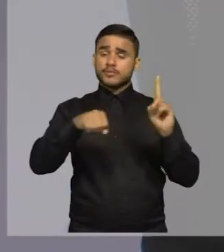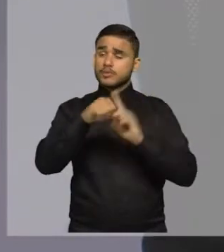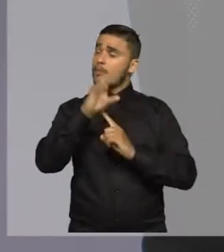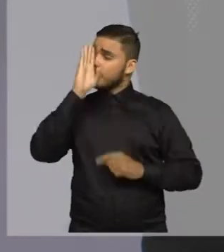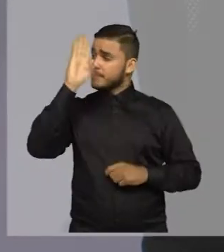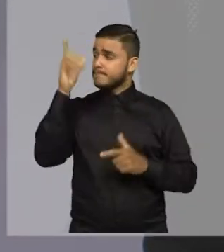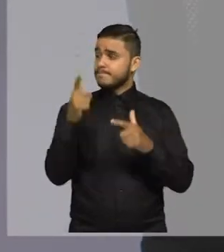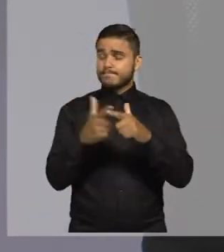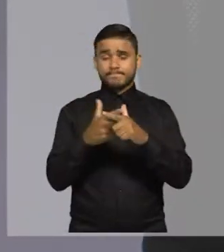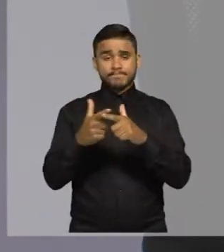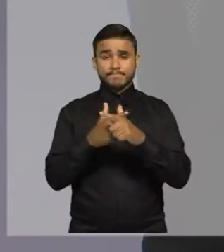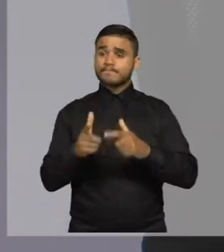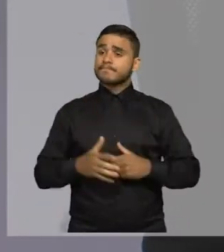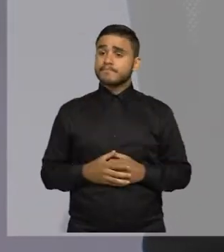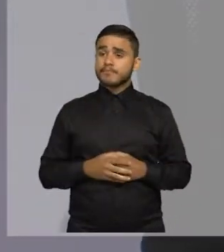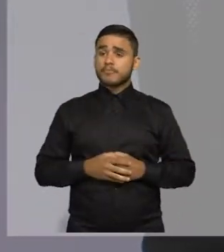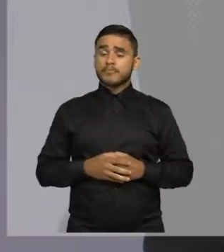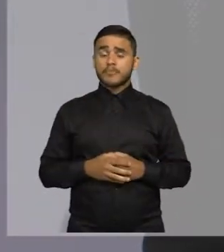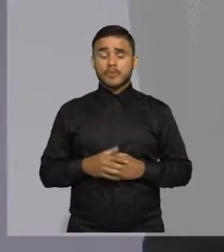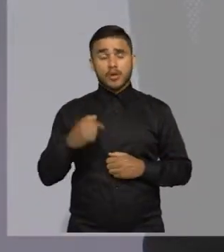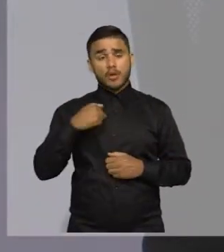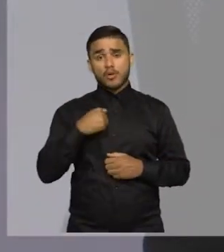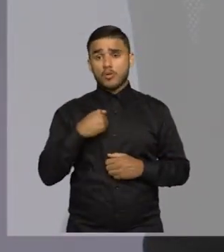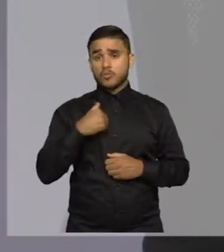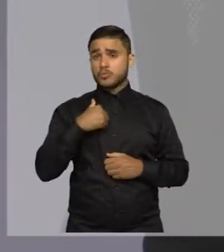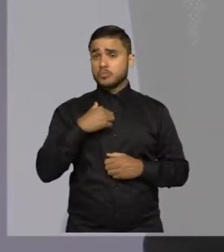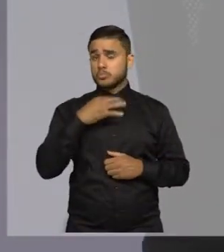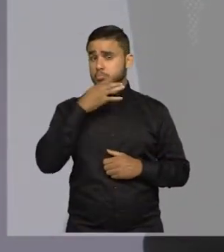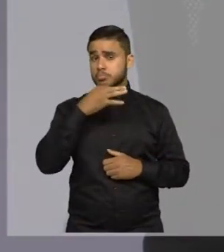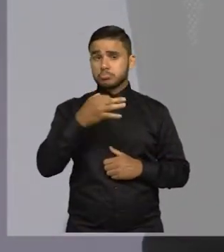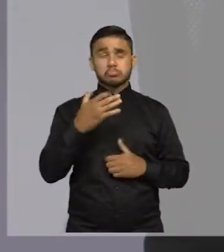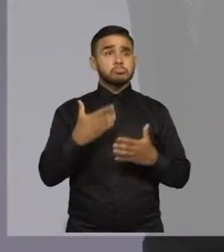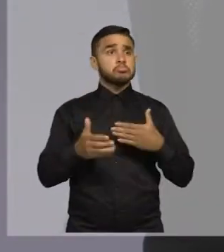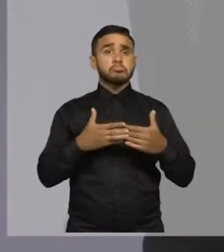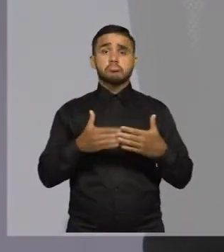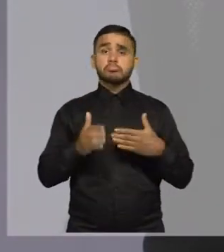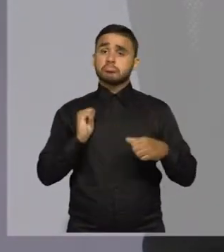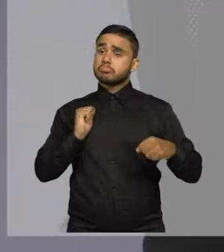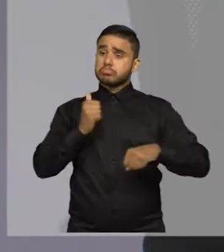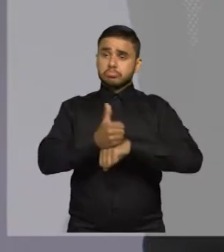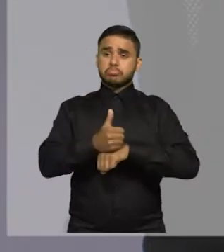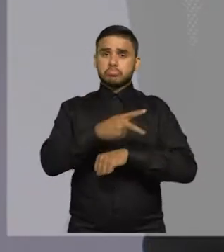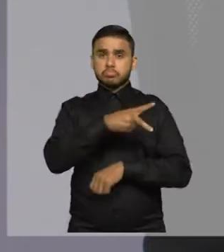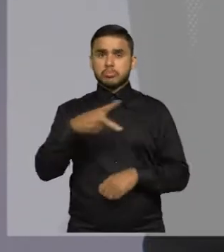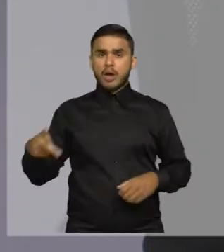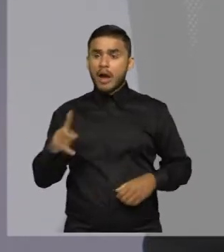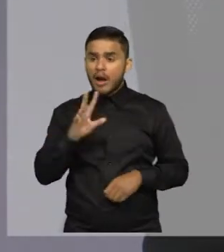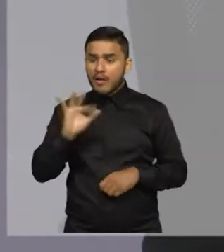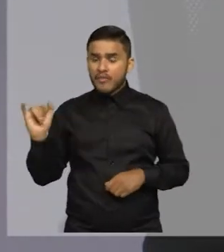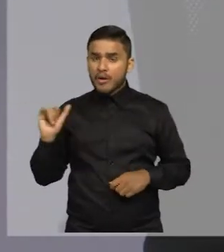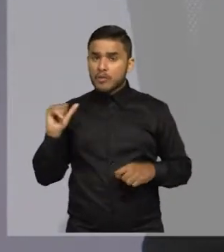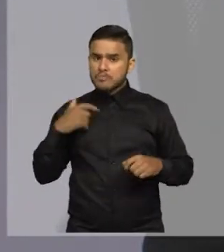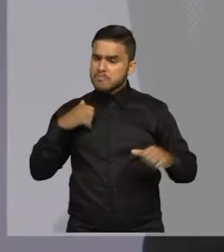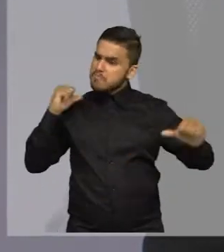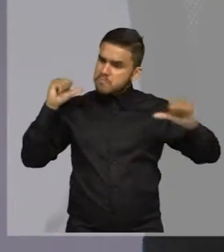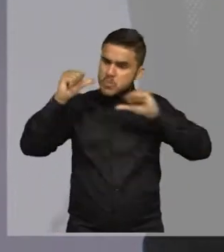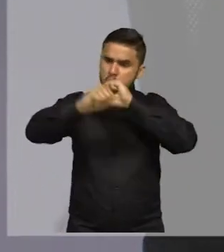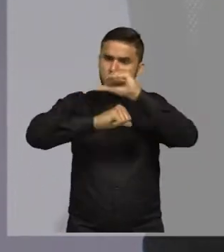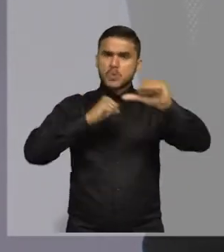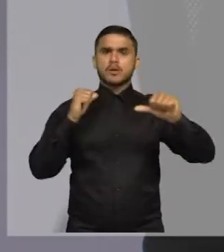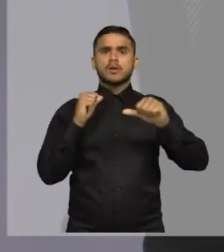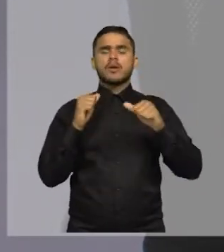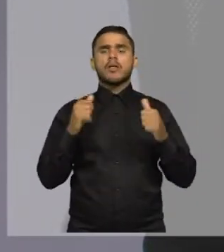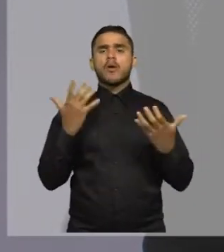não acredito que tão cedo qualquer governo que venha vá tomar medidas drásticas